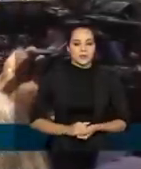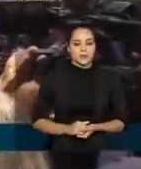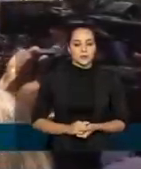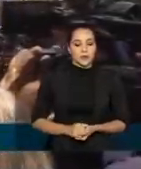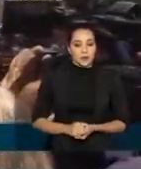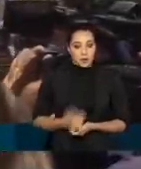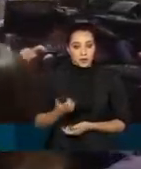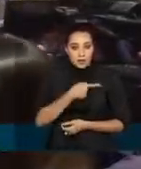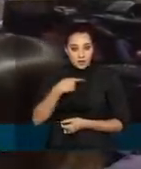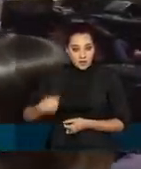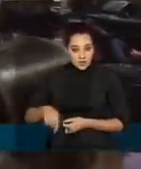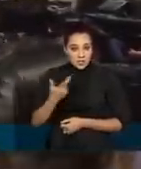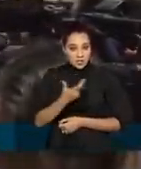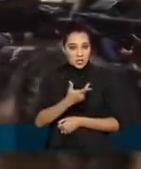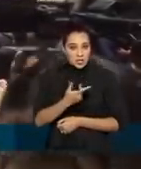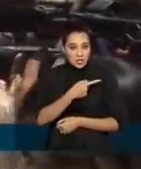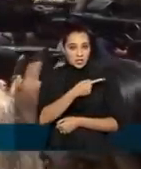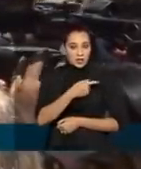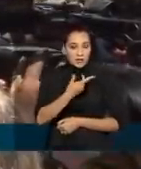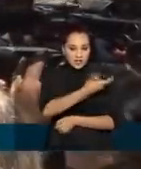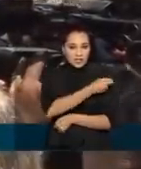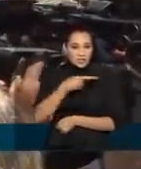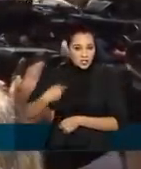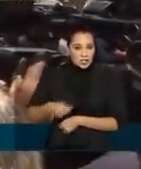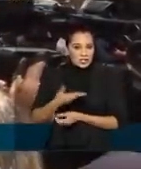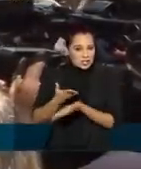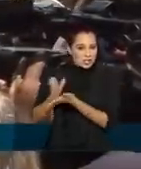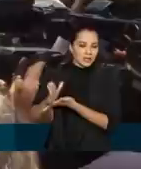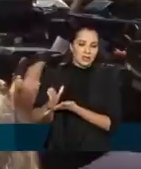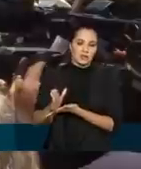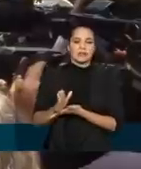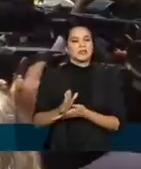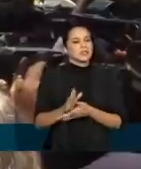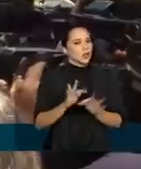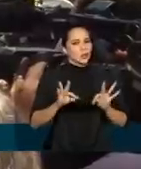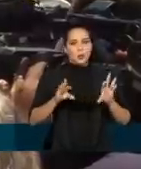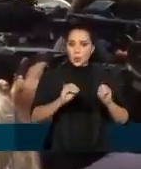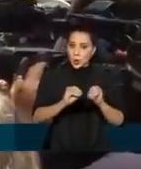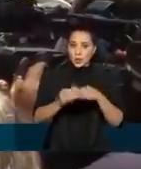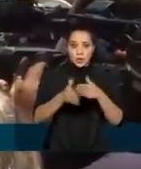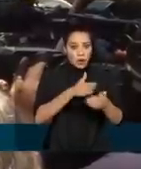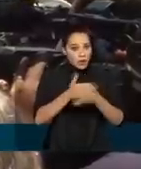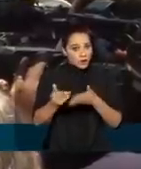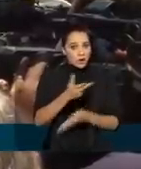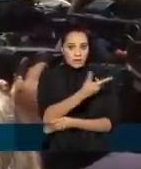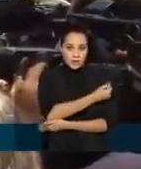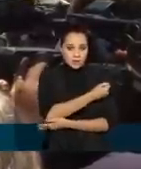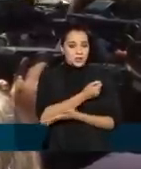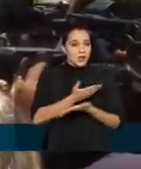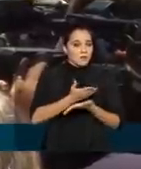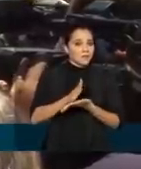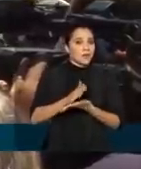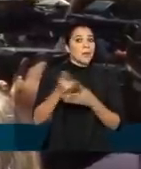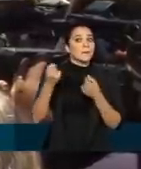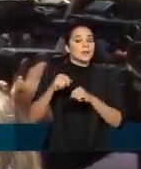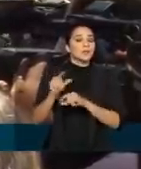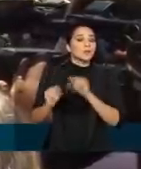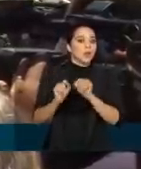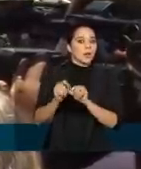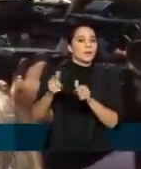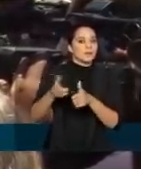Vacina chinesa está descartada, pelo menos por enquanto, para o senhor. Toda e qualquer vacina está descartada. Toda e qualquer. Ela tem que